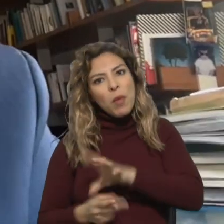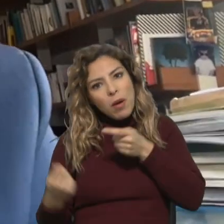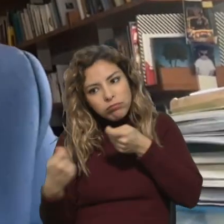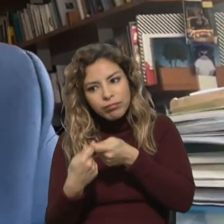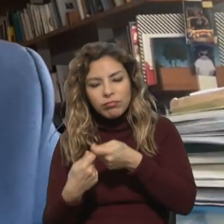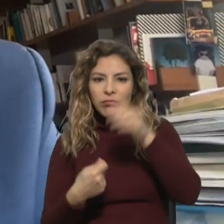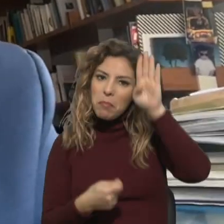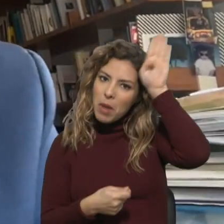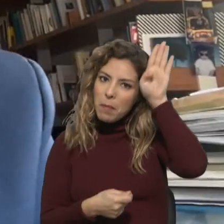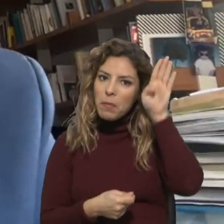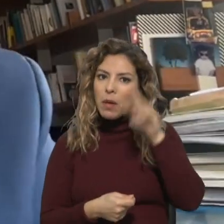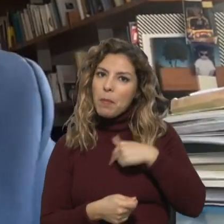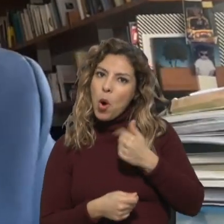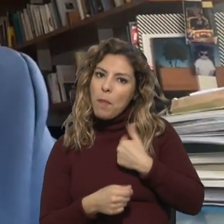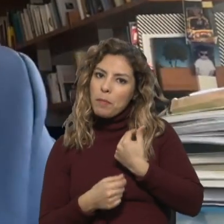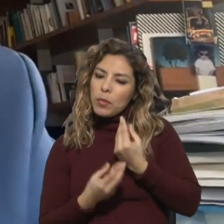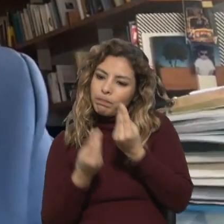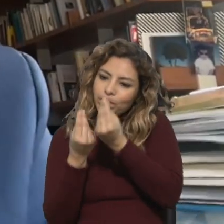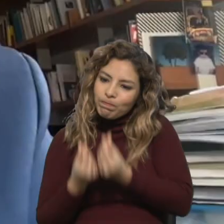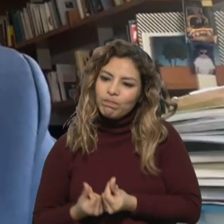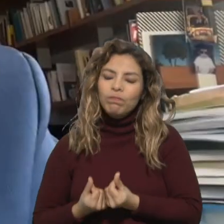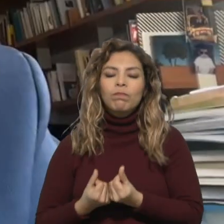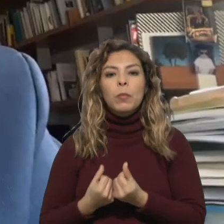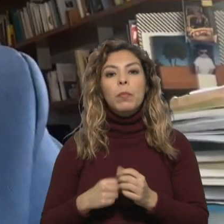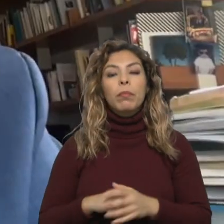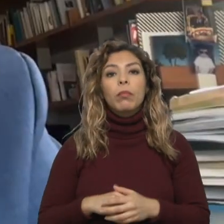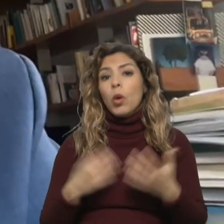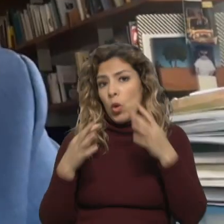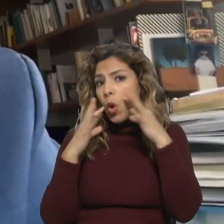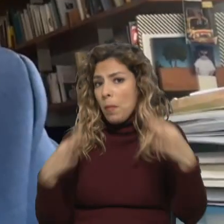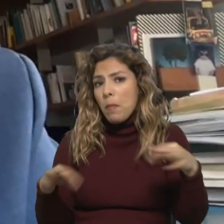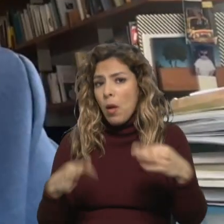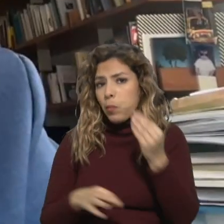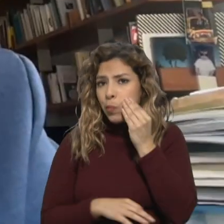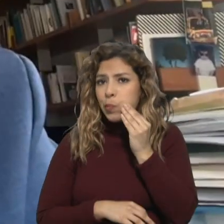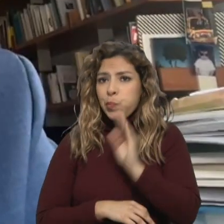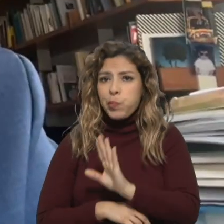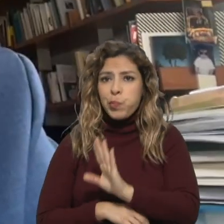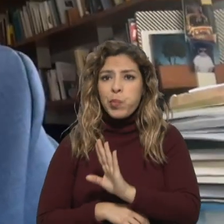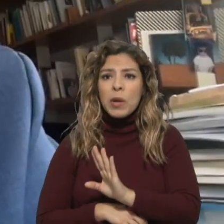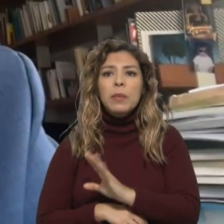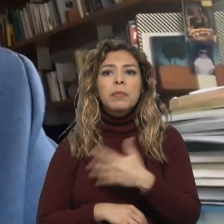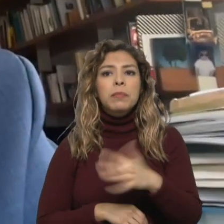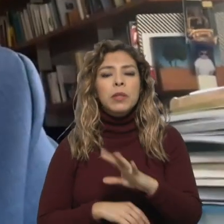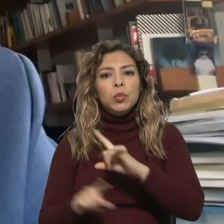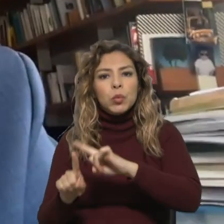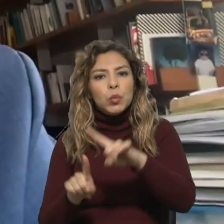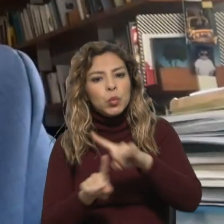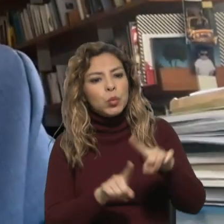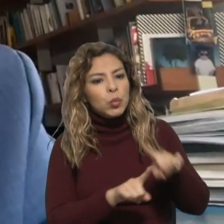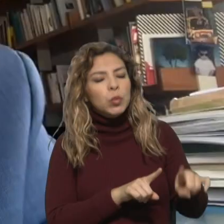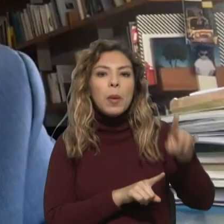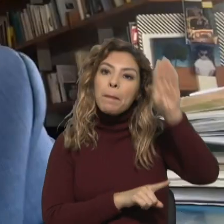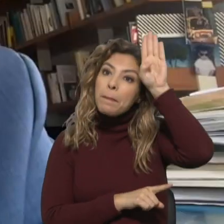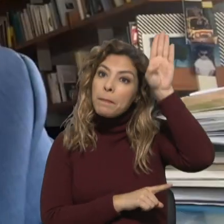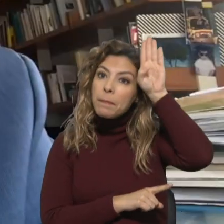papado, como é habitual. E aí se situa também a diversidade das personalidades dos papas, de que,